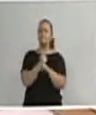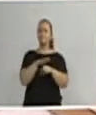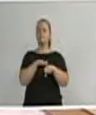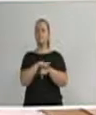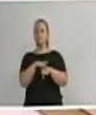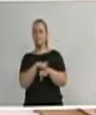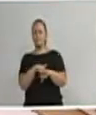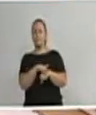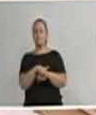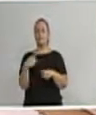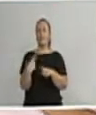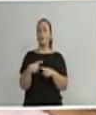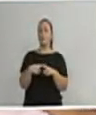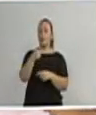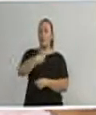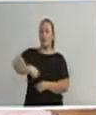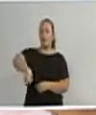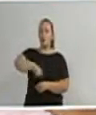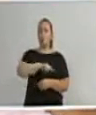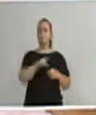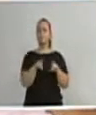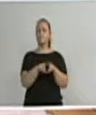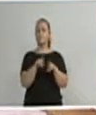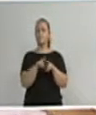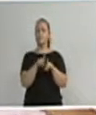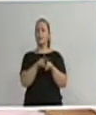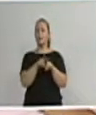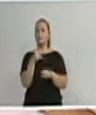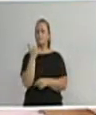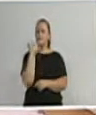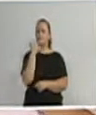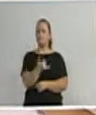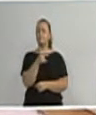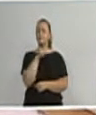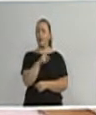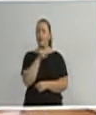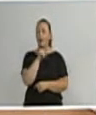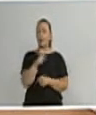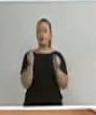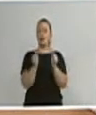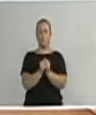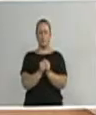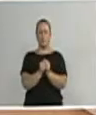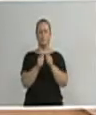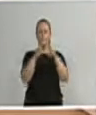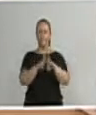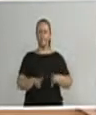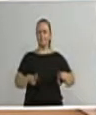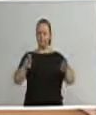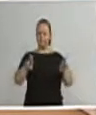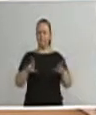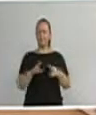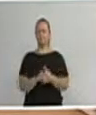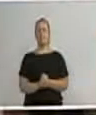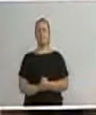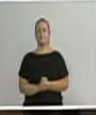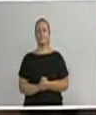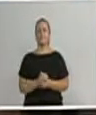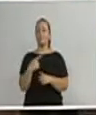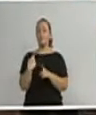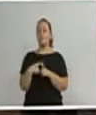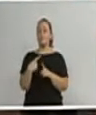casa também, entramos em contato junto com a universidade, no sentido de que o